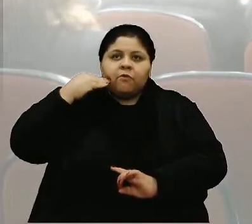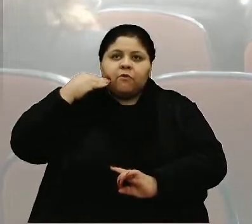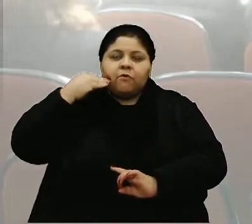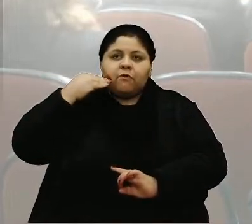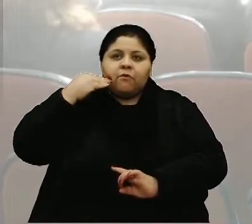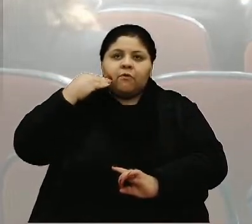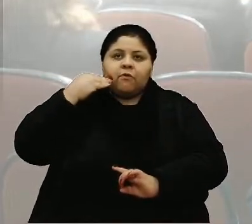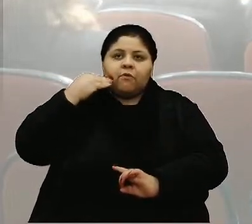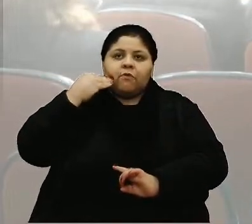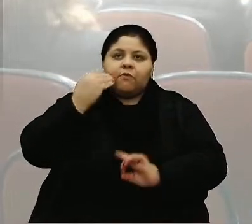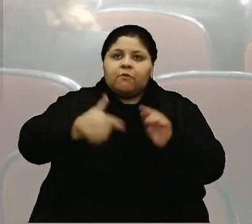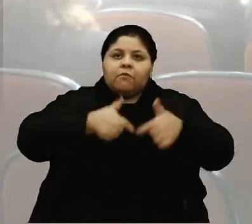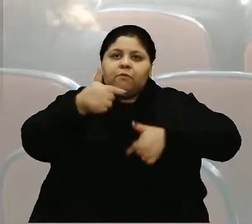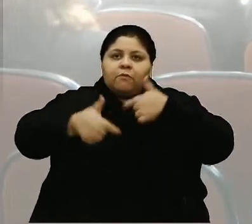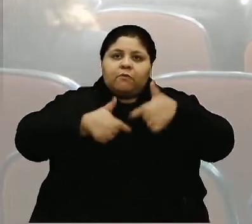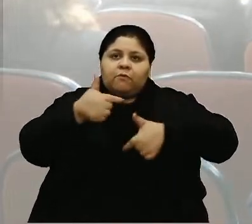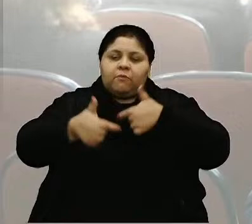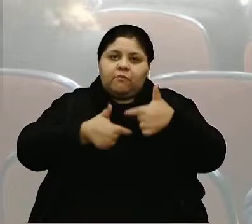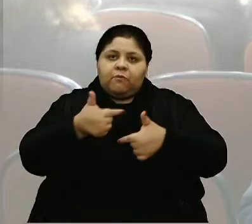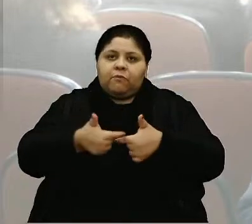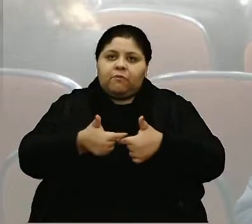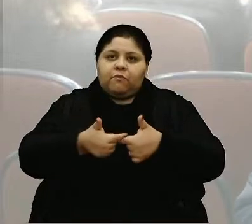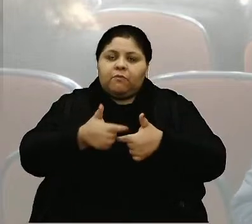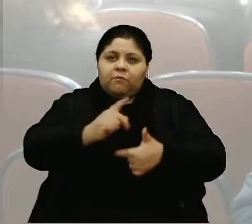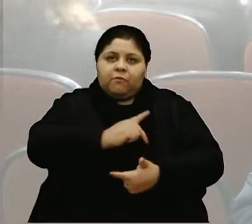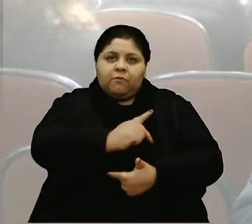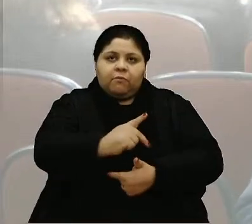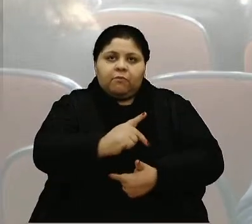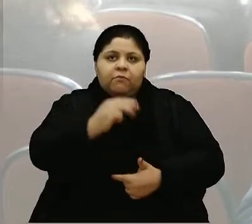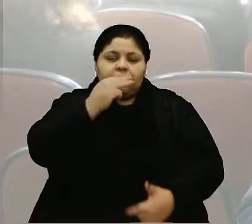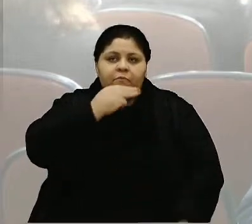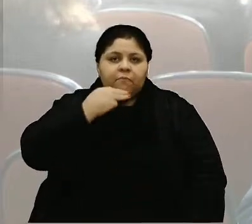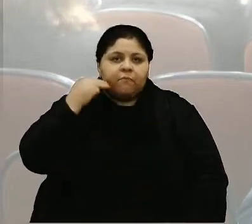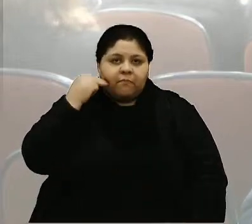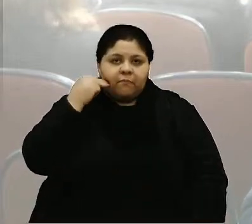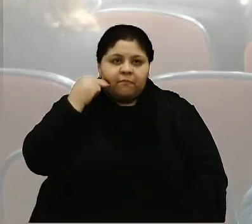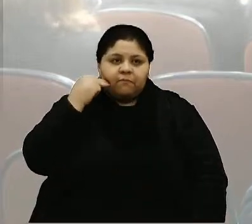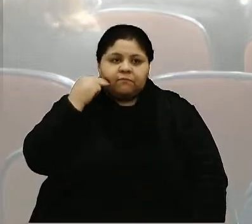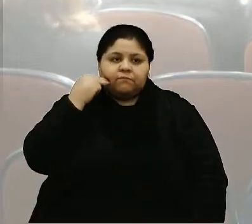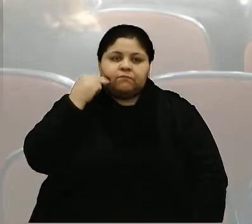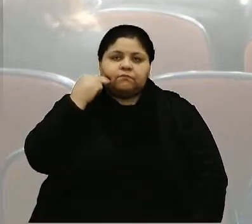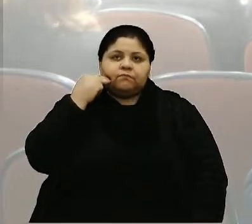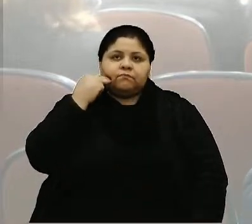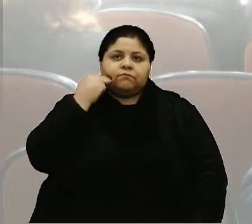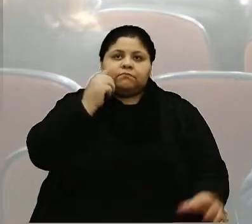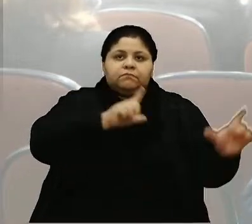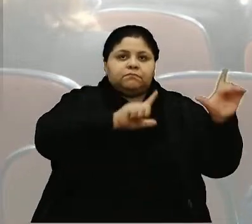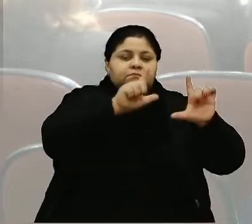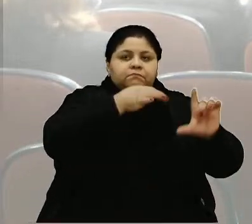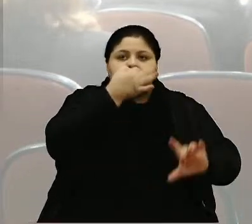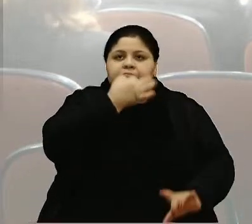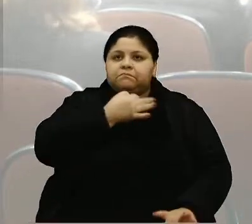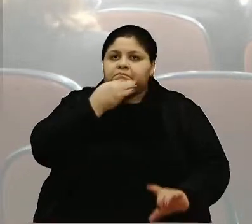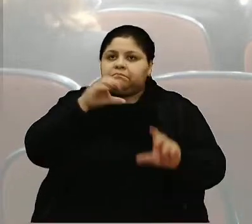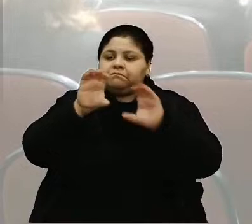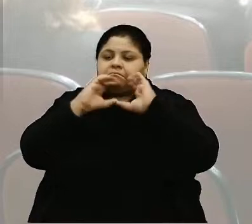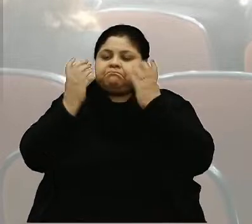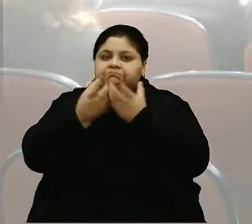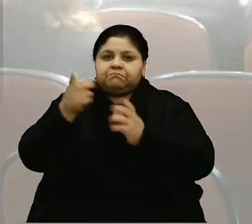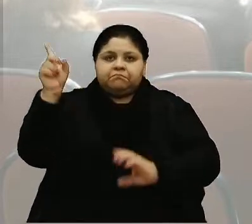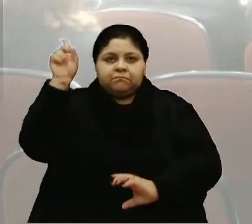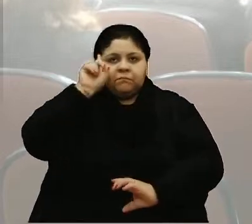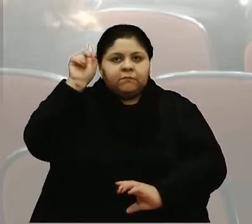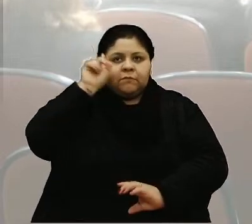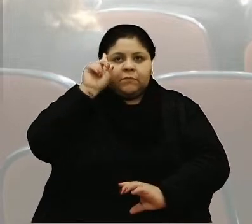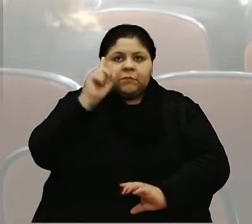Progressista. Os trabalhos desta sessão serão presididos pela presidente Marisol Santos. TV Câmara Caxias, na comunidade todo dia.